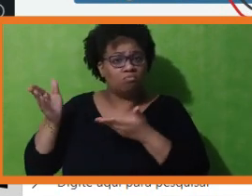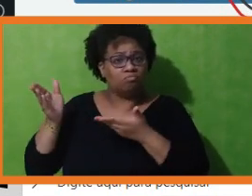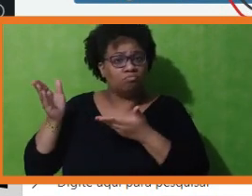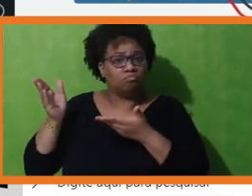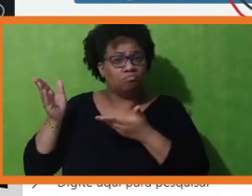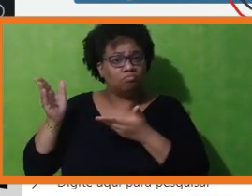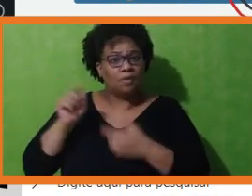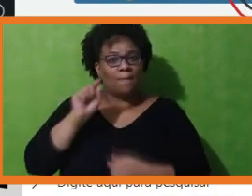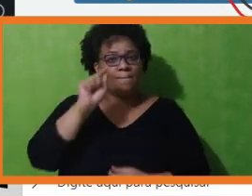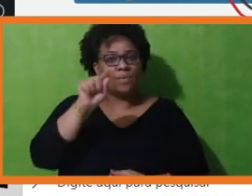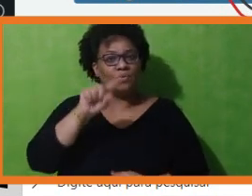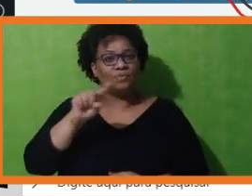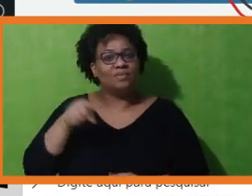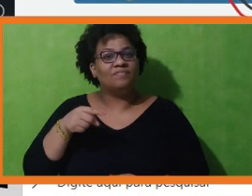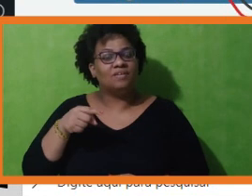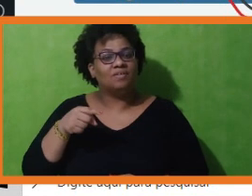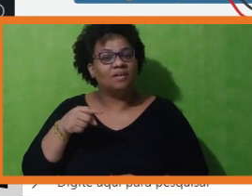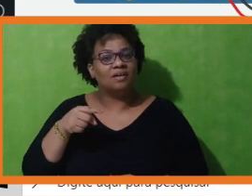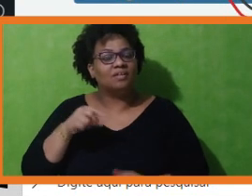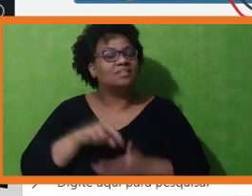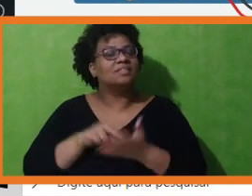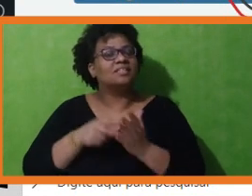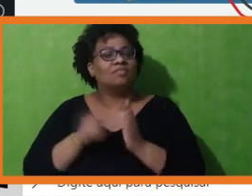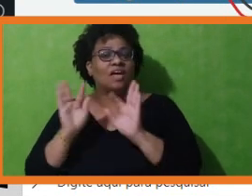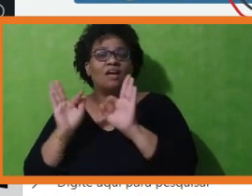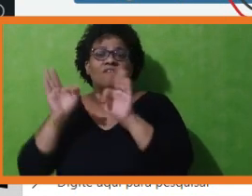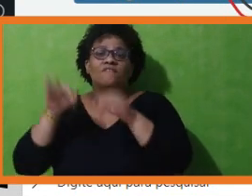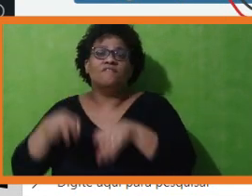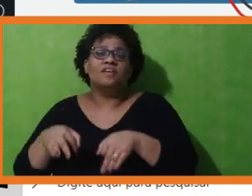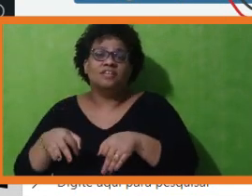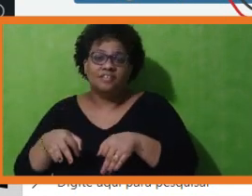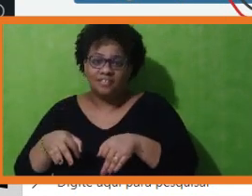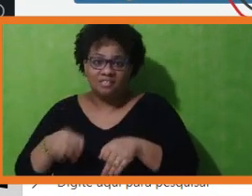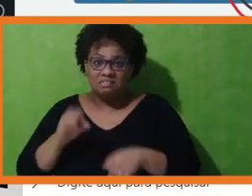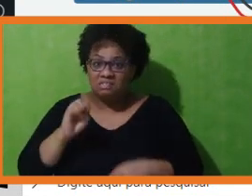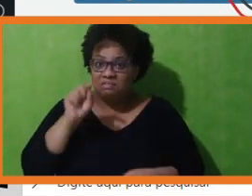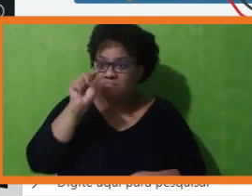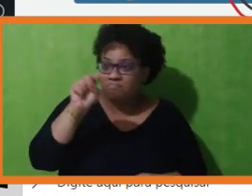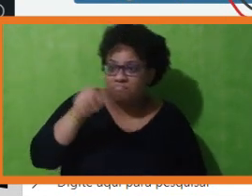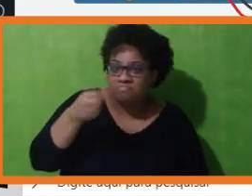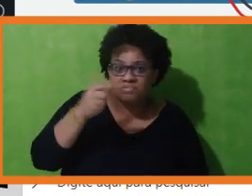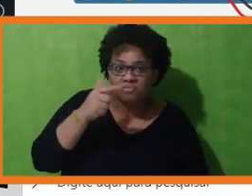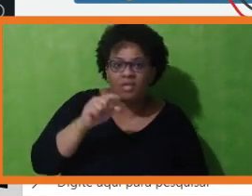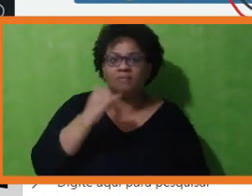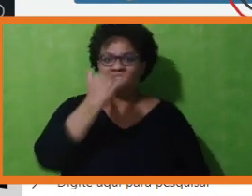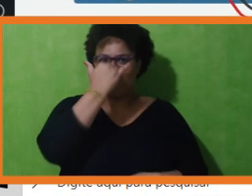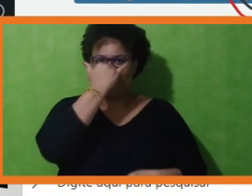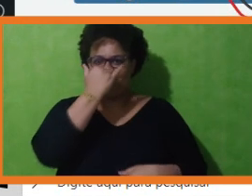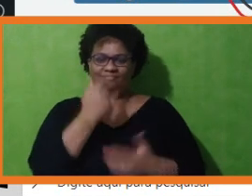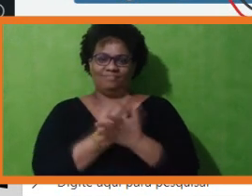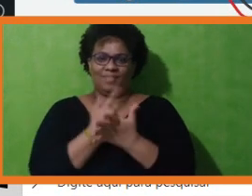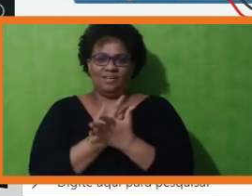aqui, ó. Aqui nós temos um ponto e vírgula. Esse ponto e vírgula já mostra o fim deste comando. Se não tiver o ponto e vírgula, vai dar